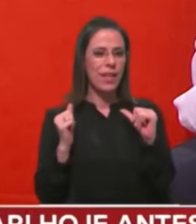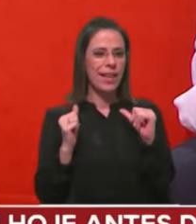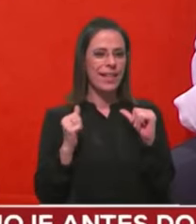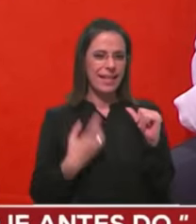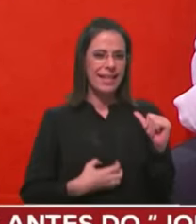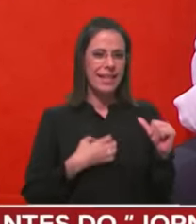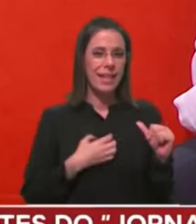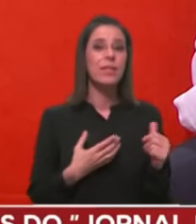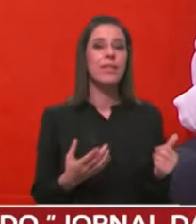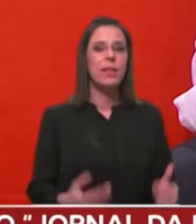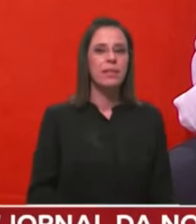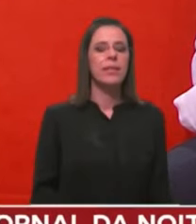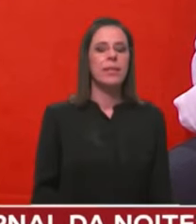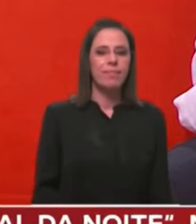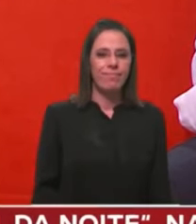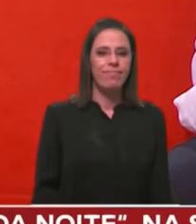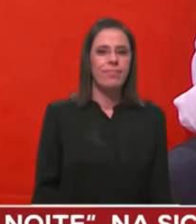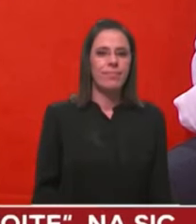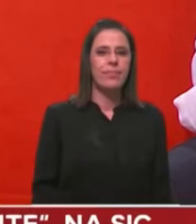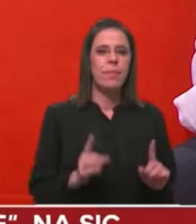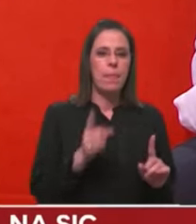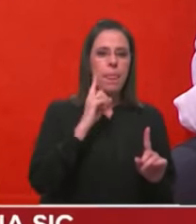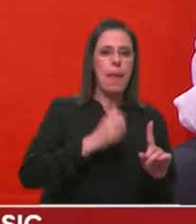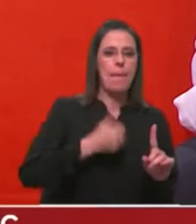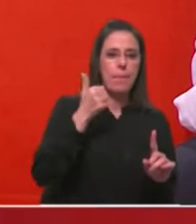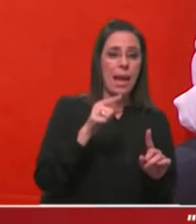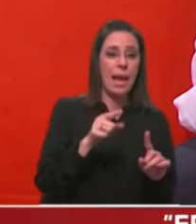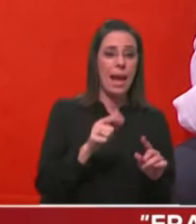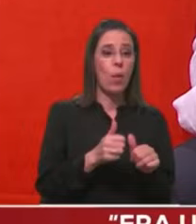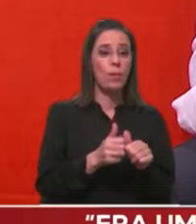que... Sim. Porque às vezes